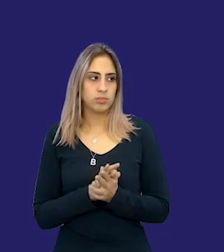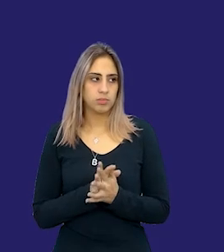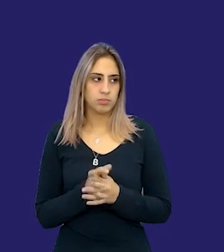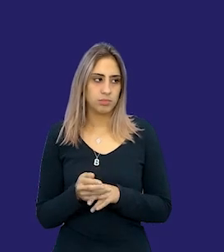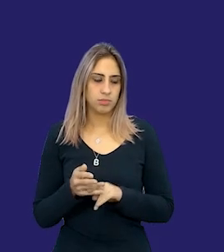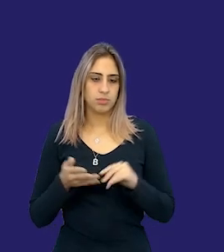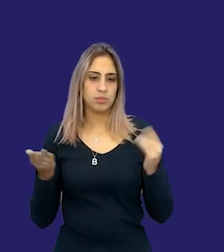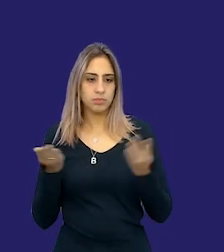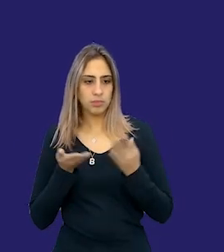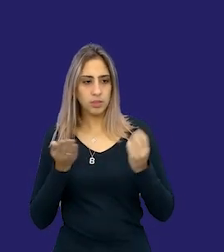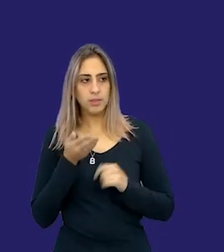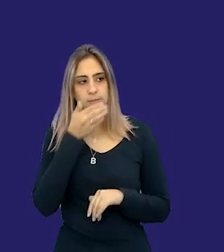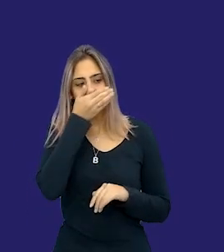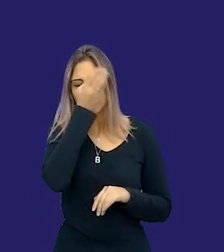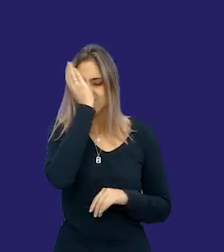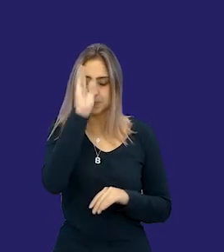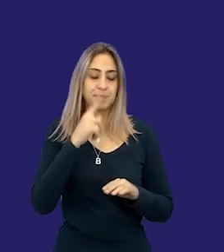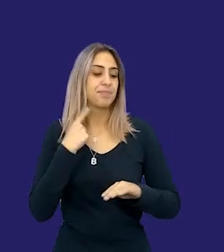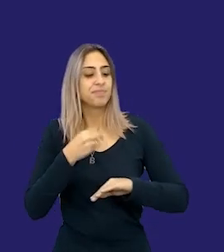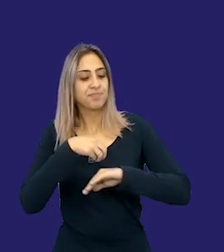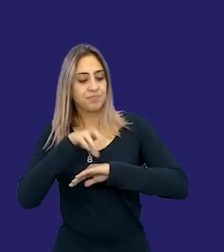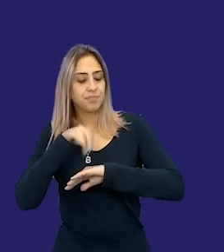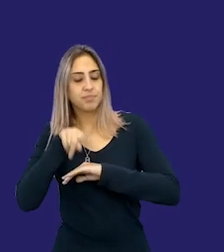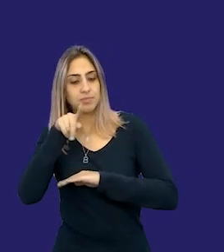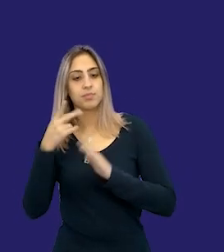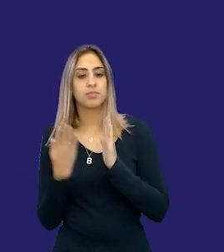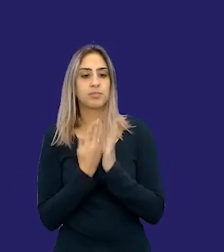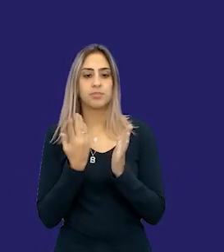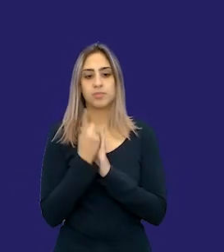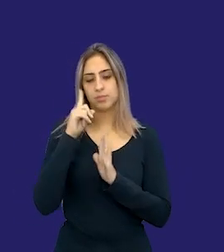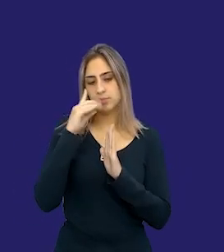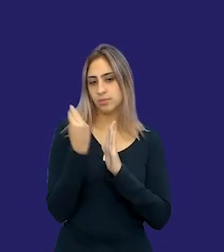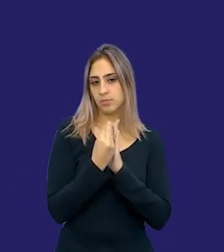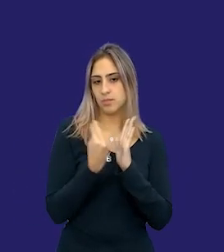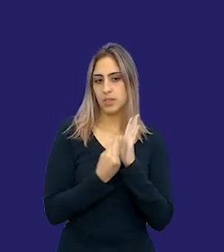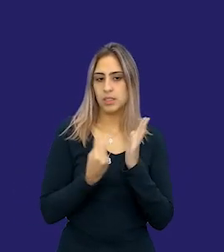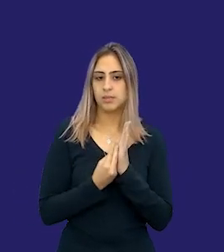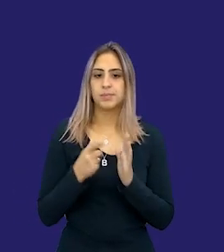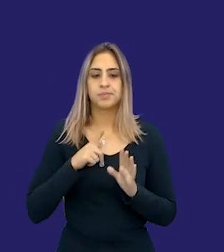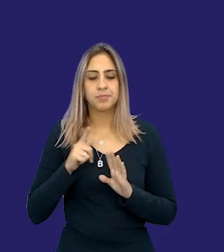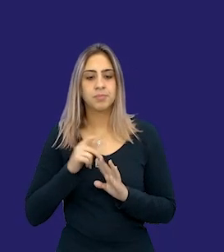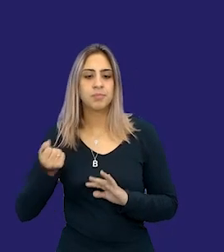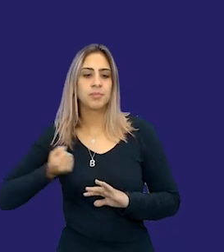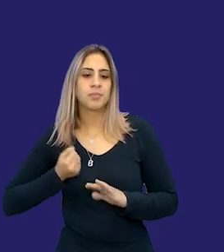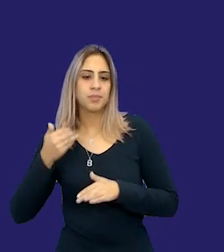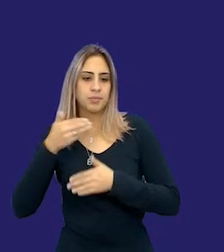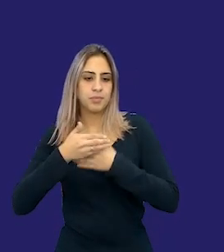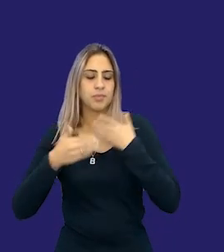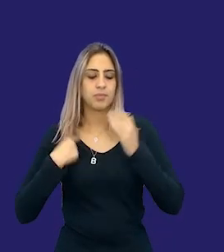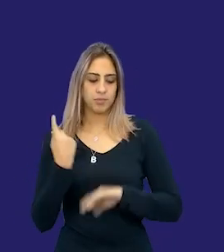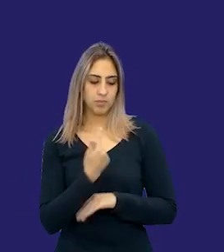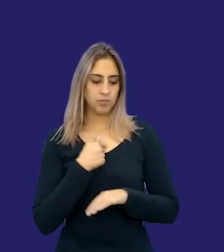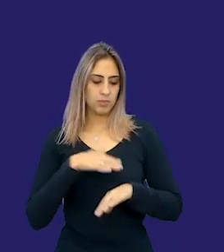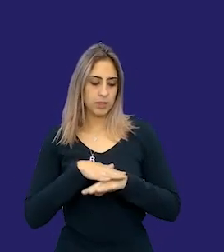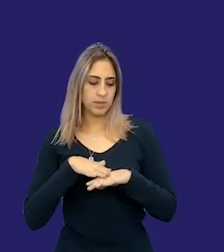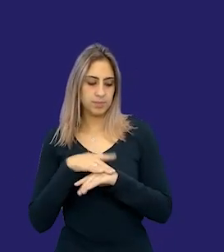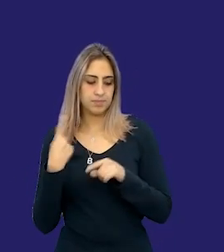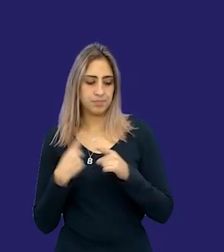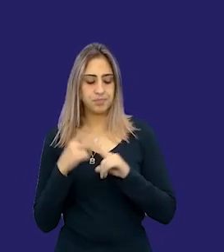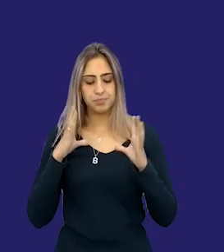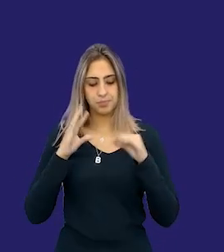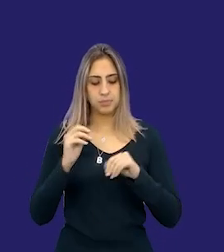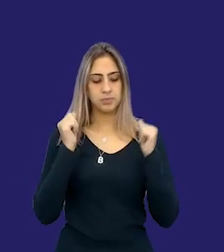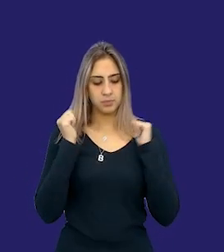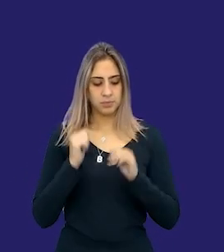Então, agora, eu sugiro que peguem o seu caderno de bordo e que tomem notas sobre a nossa conversa, porque isso